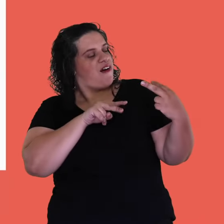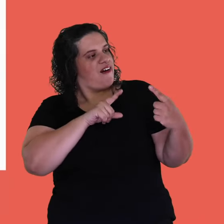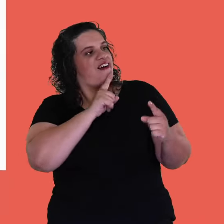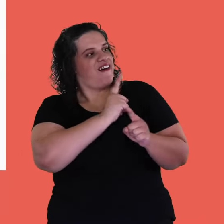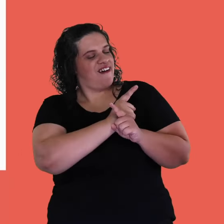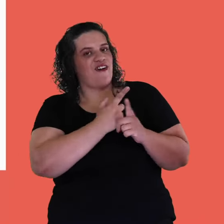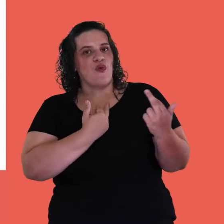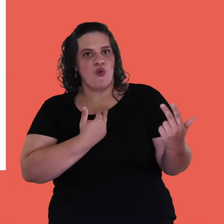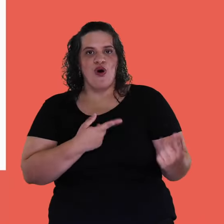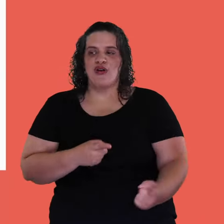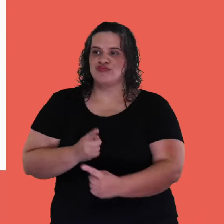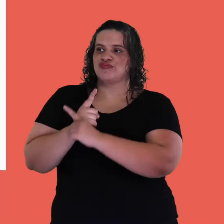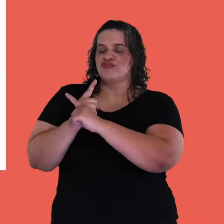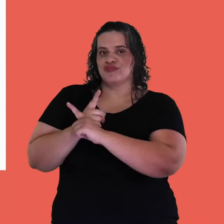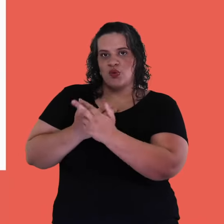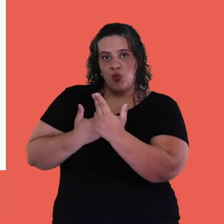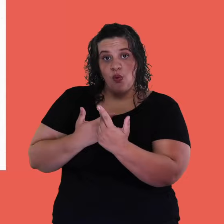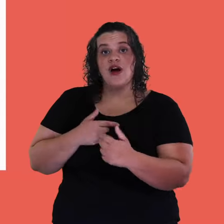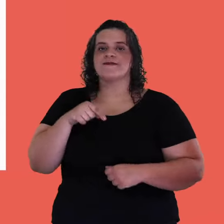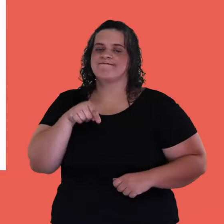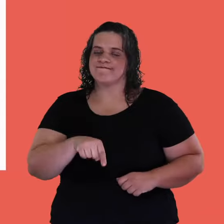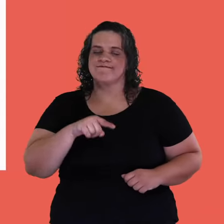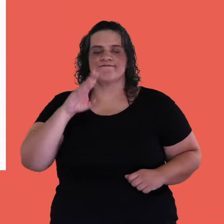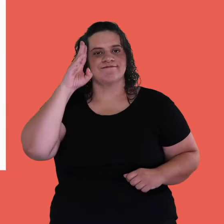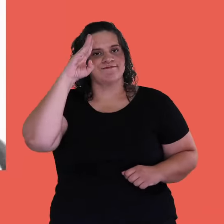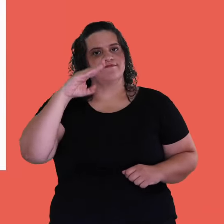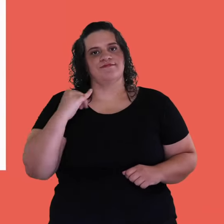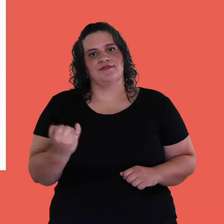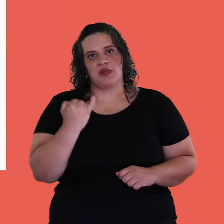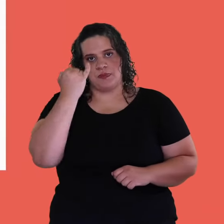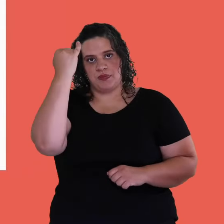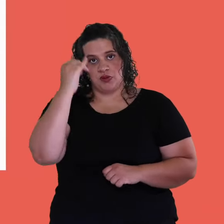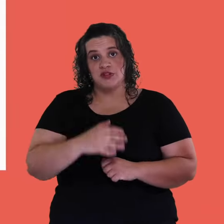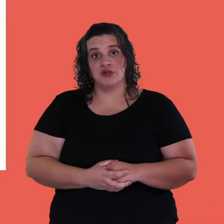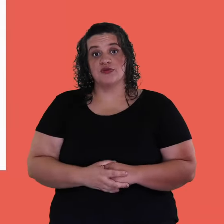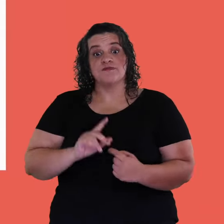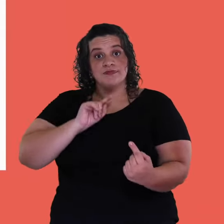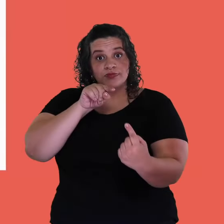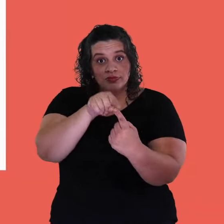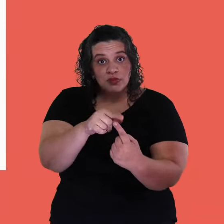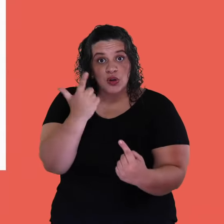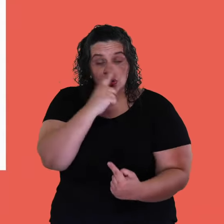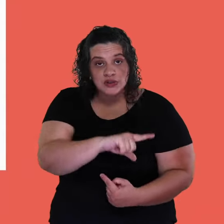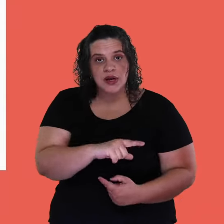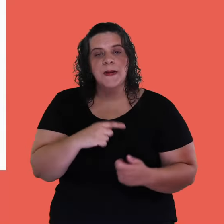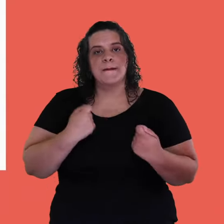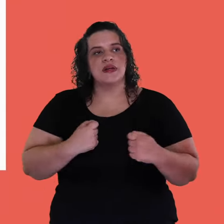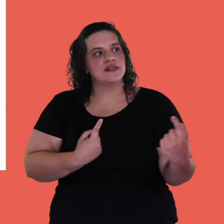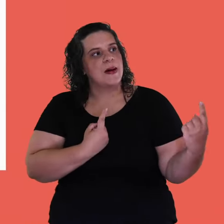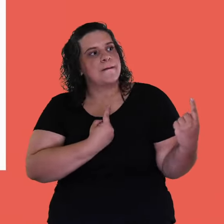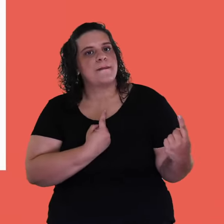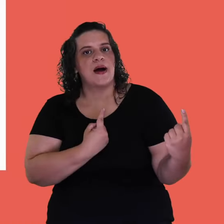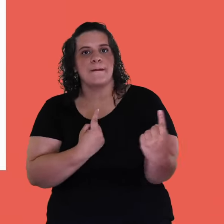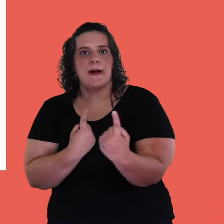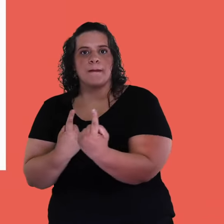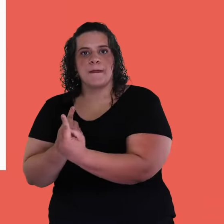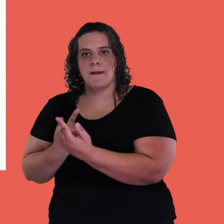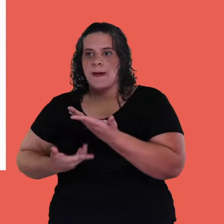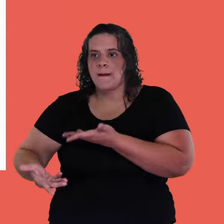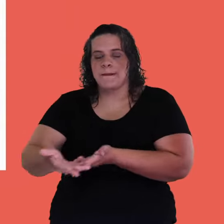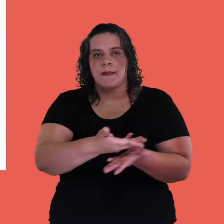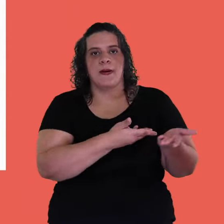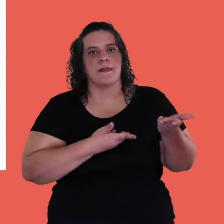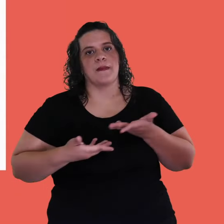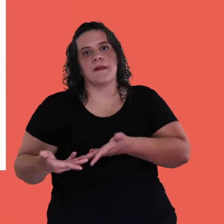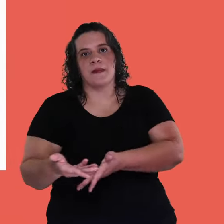lado e identifica pessoas como a gente. E isso é uma das coisas mais importantes, porque quando a gente chega lá, a gente precisa ter pares. A gente